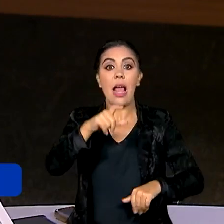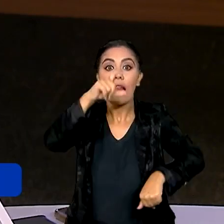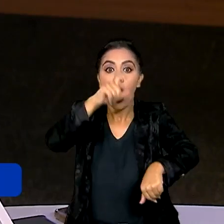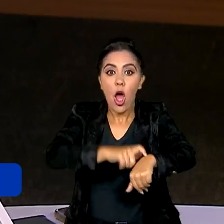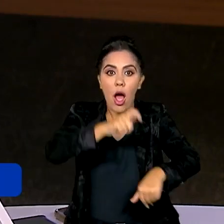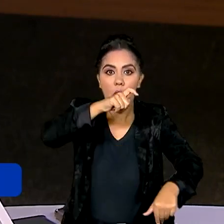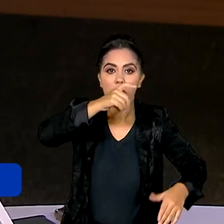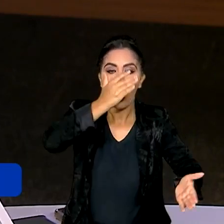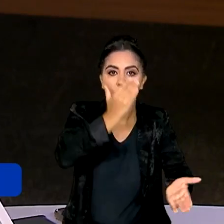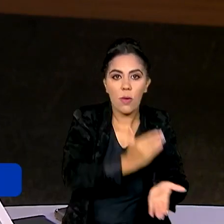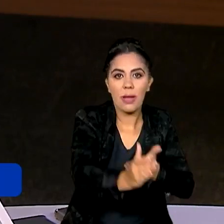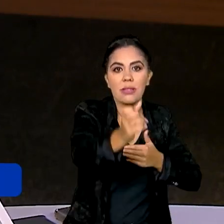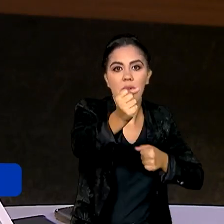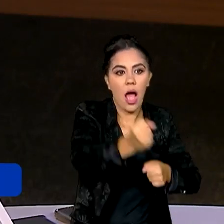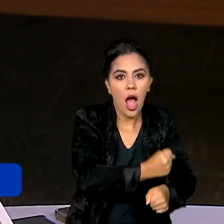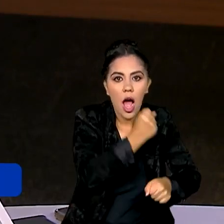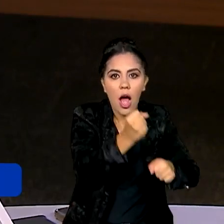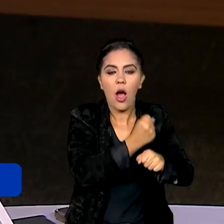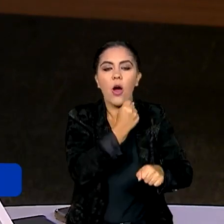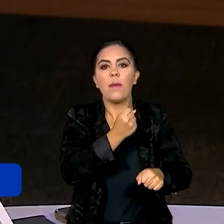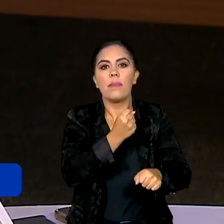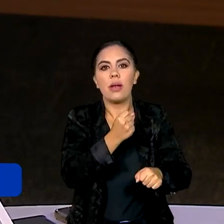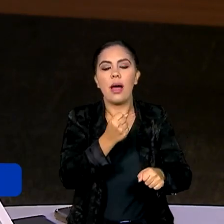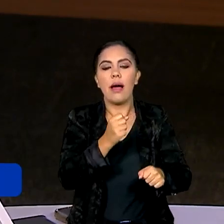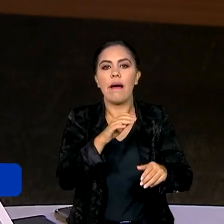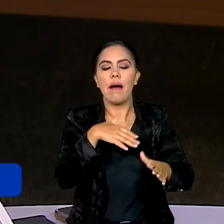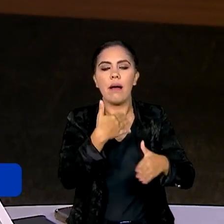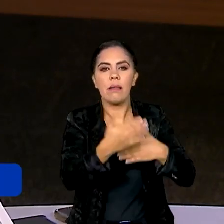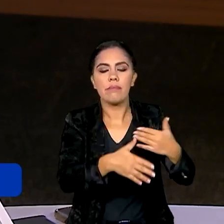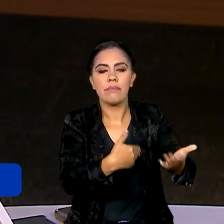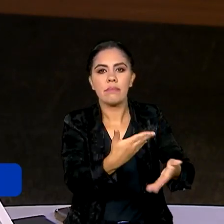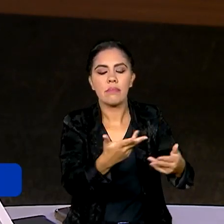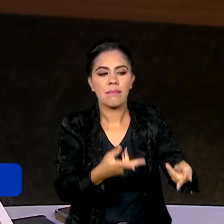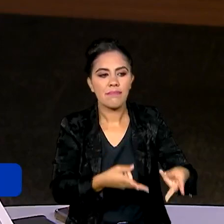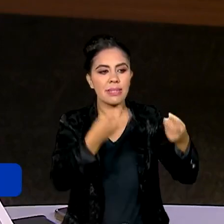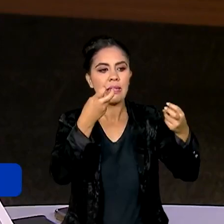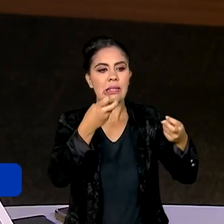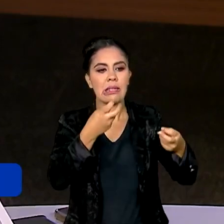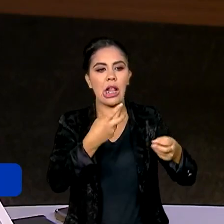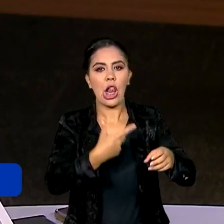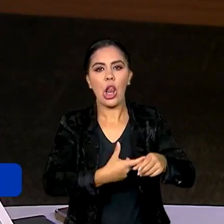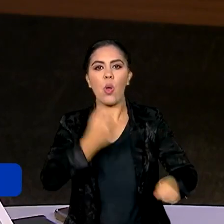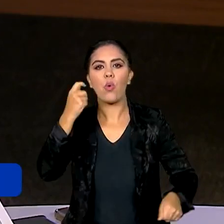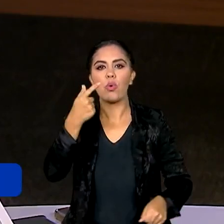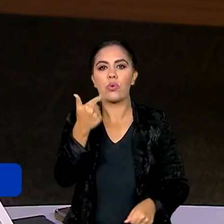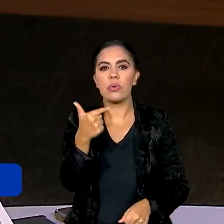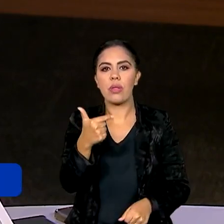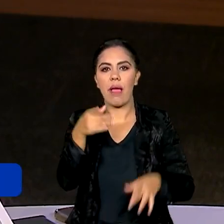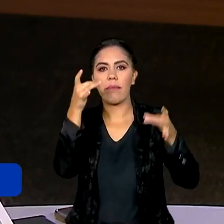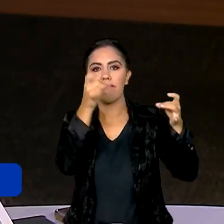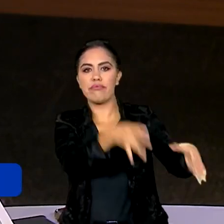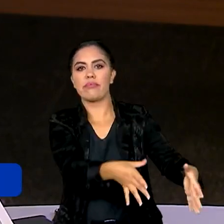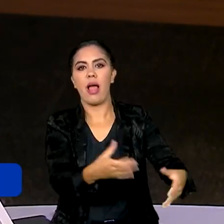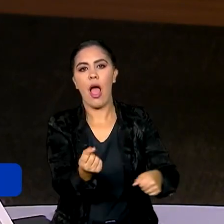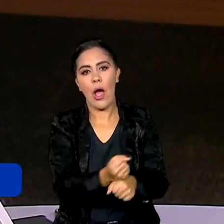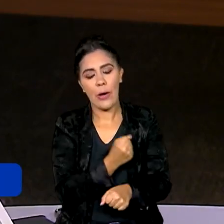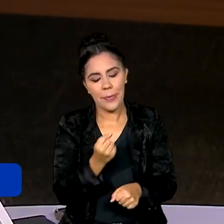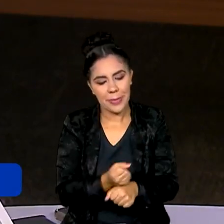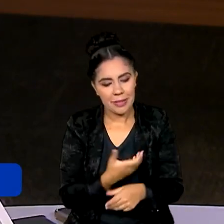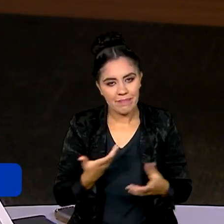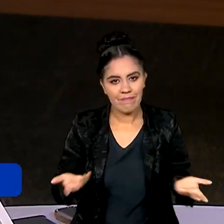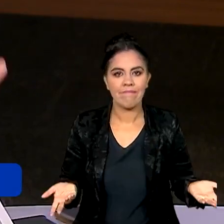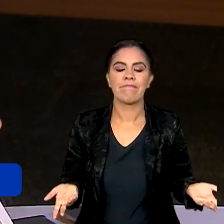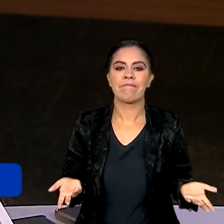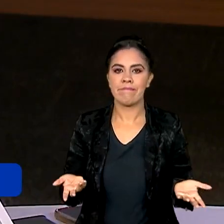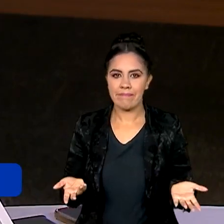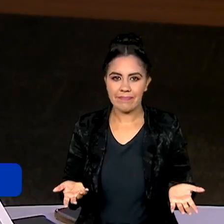com 20%, 30%, ela percebe que ela não vai ter lucro, o lucro é pequeno, ela abandona a obra. E aí